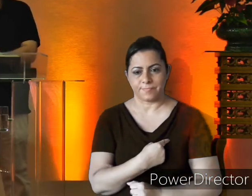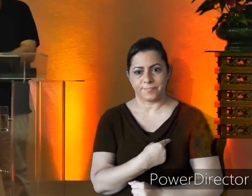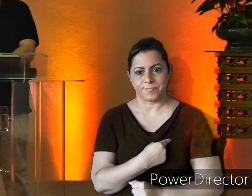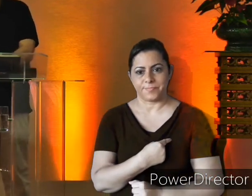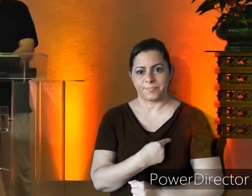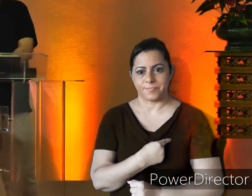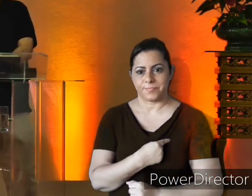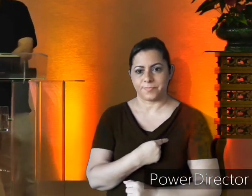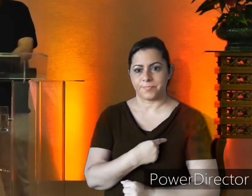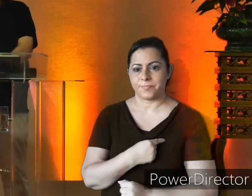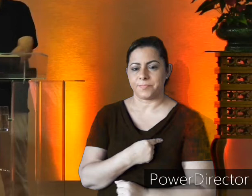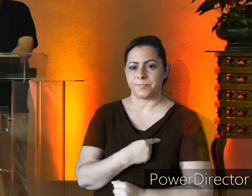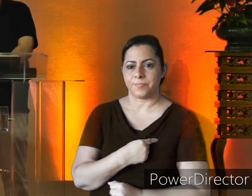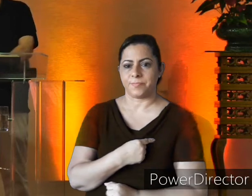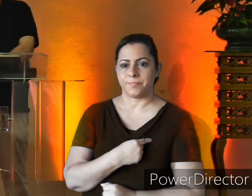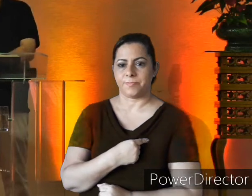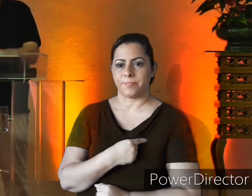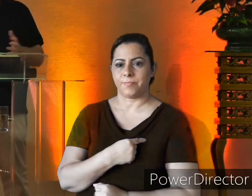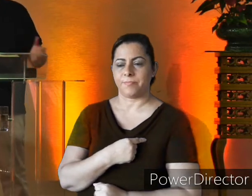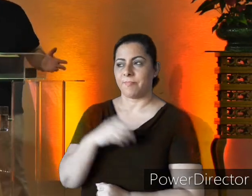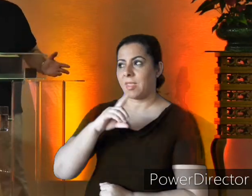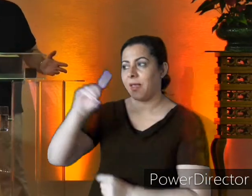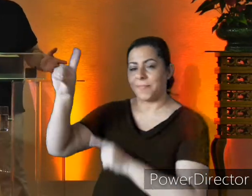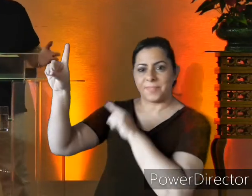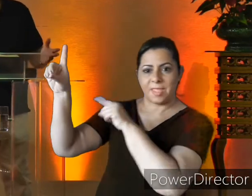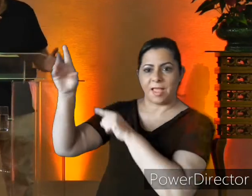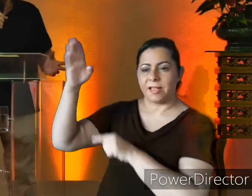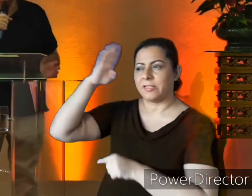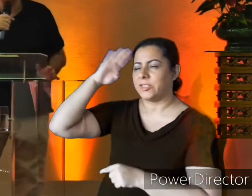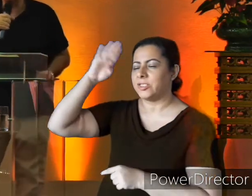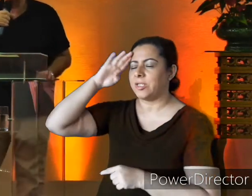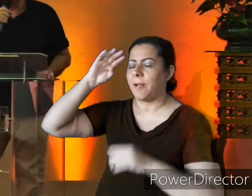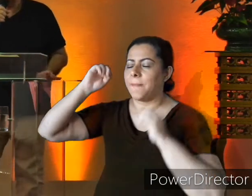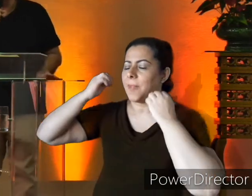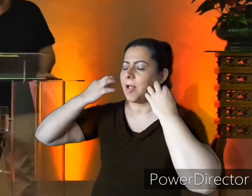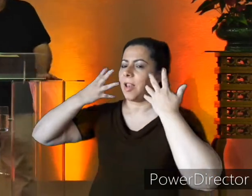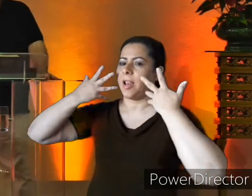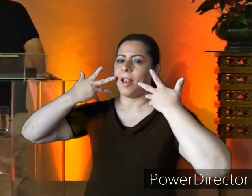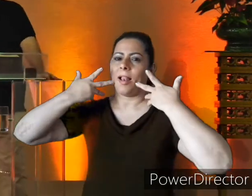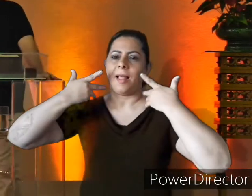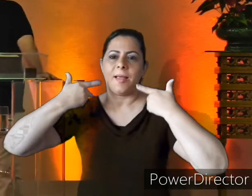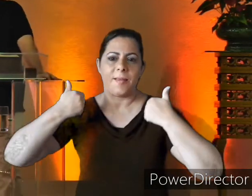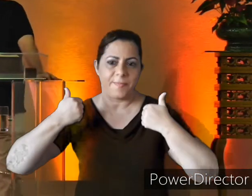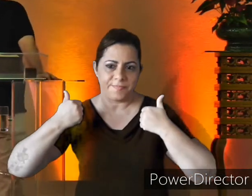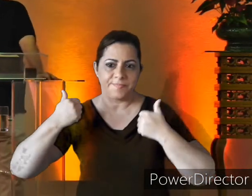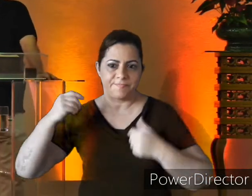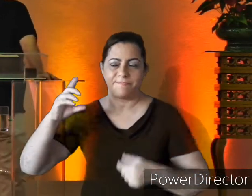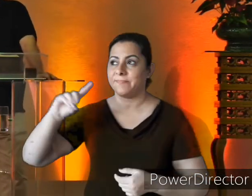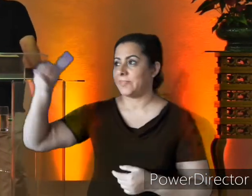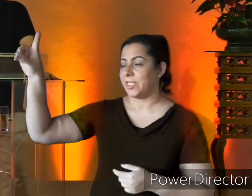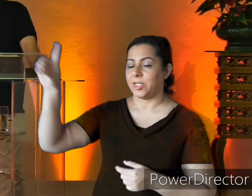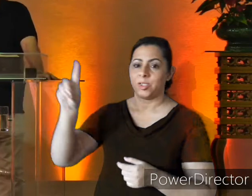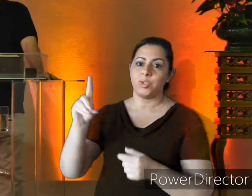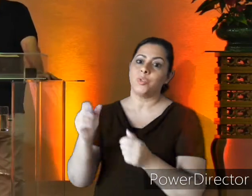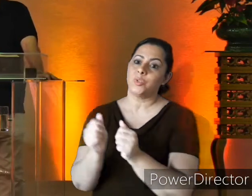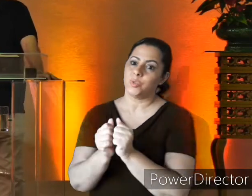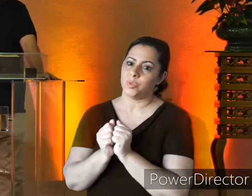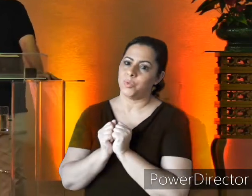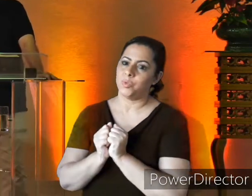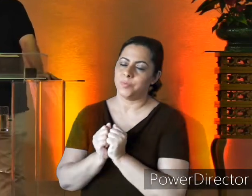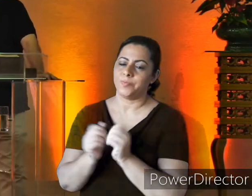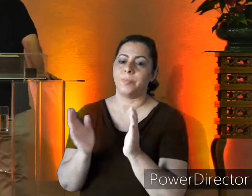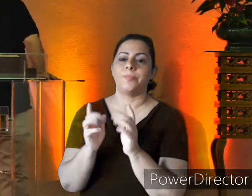nosso redor estão os anjos de Deus. E há uma guerra, e nós precisamos nos posicionar nessa